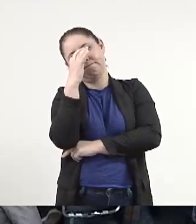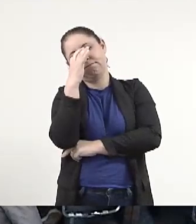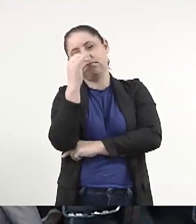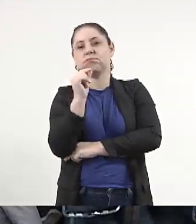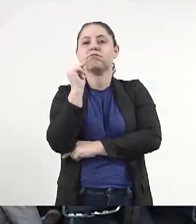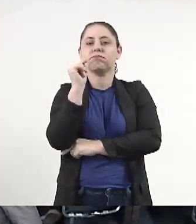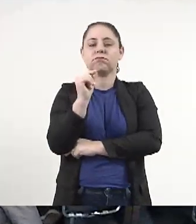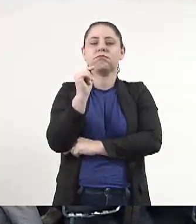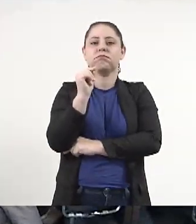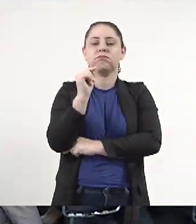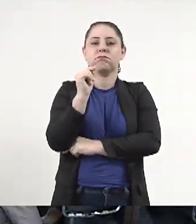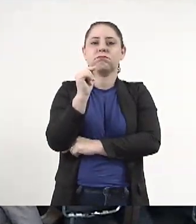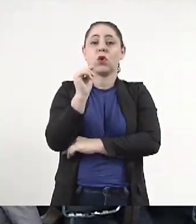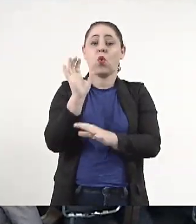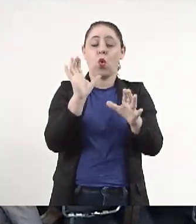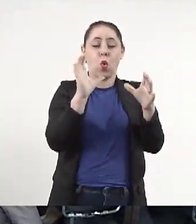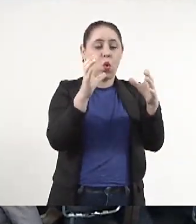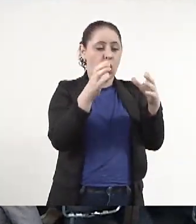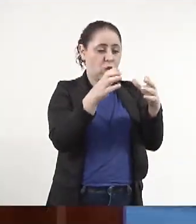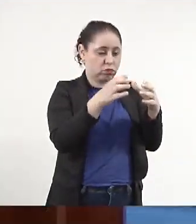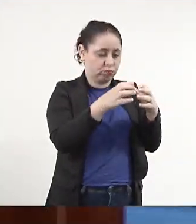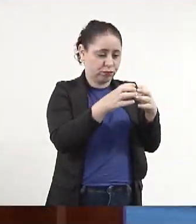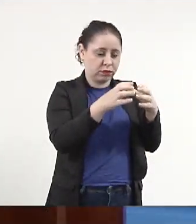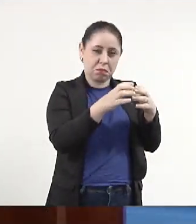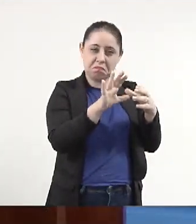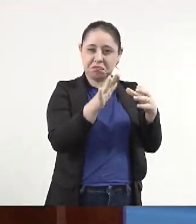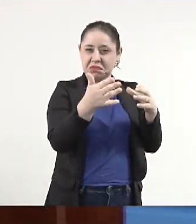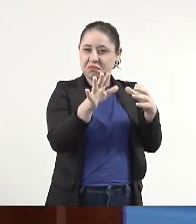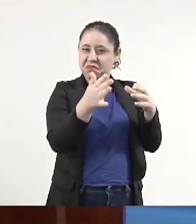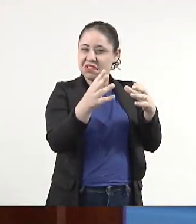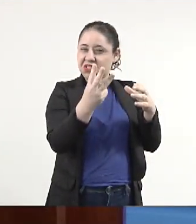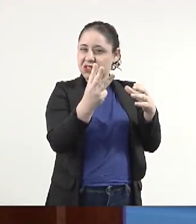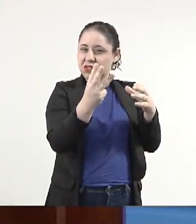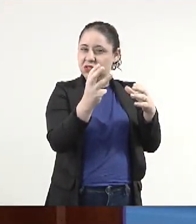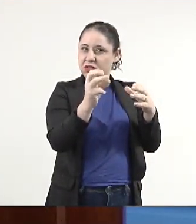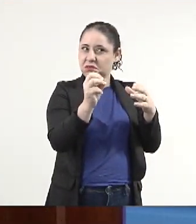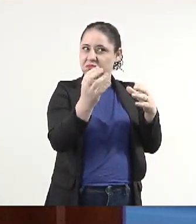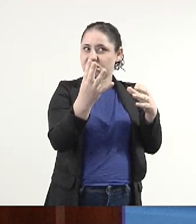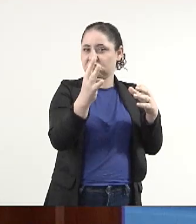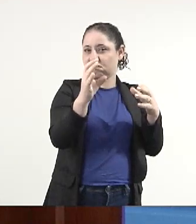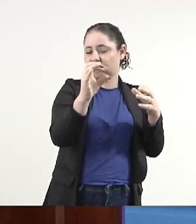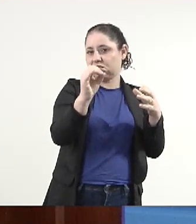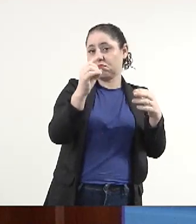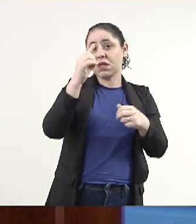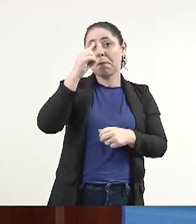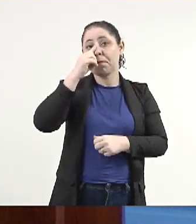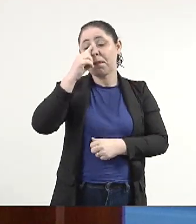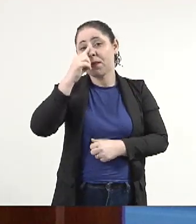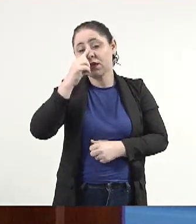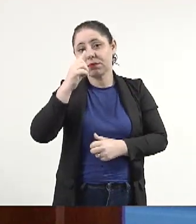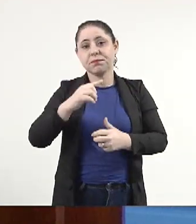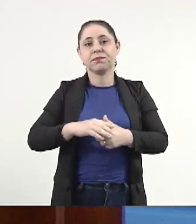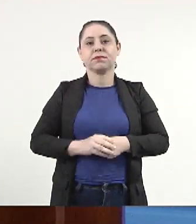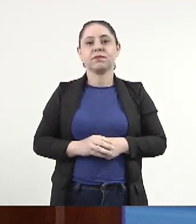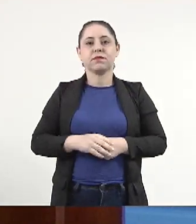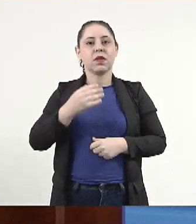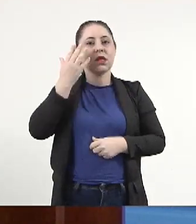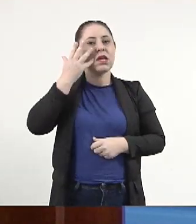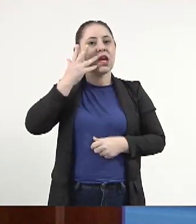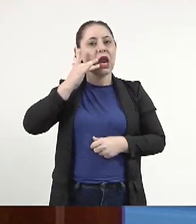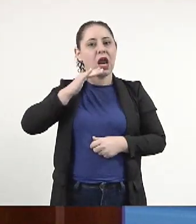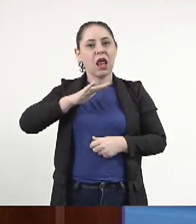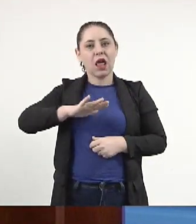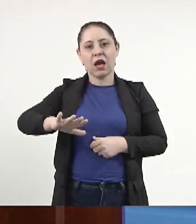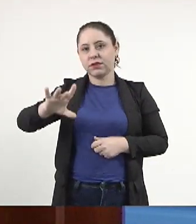acompanhando um grupo de mais ou menos 30, 40 mães de